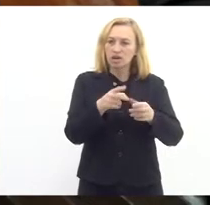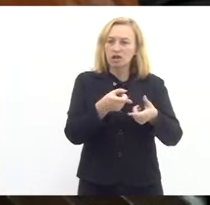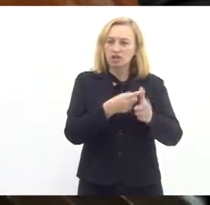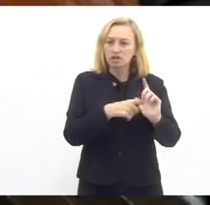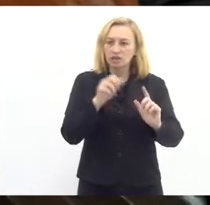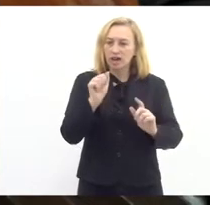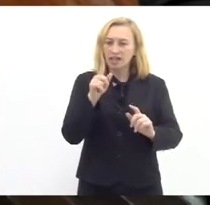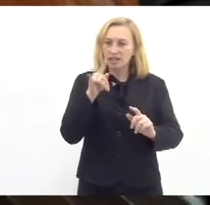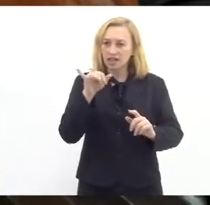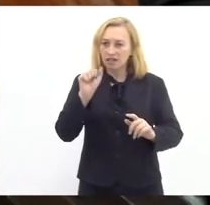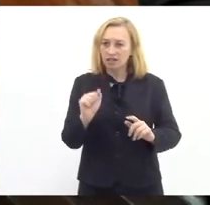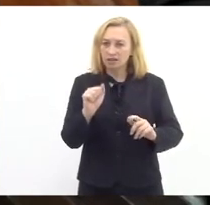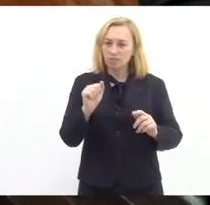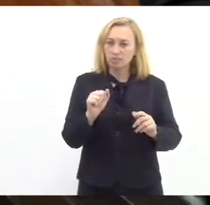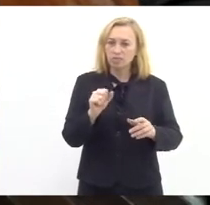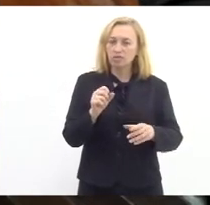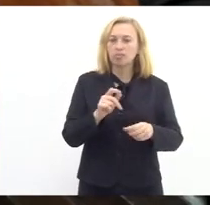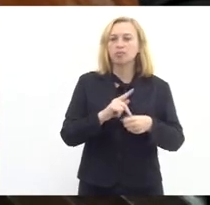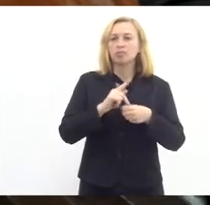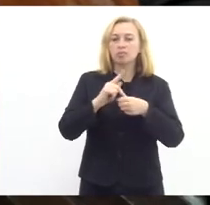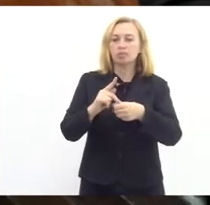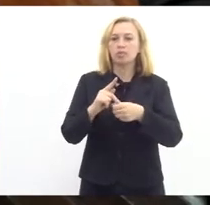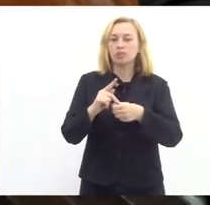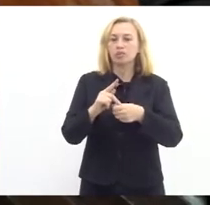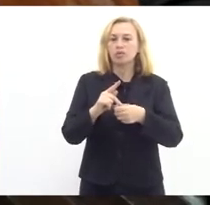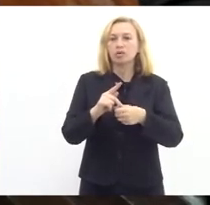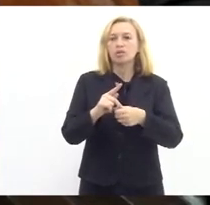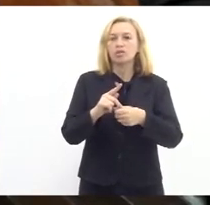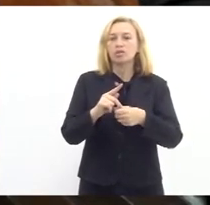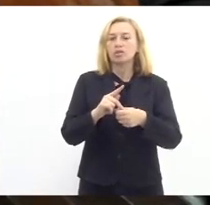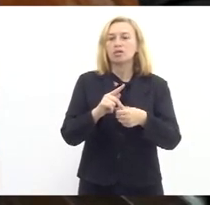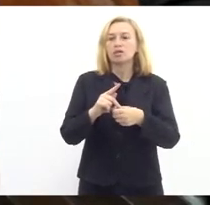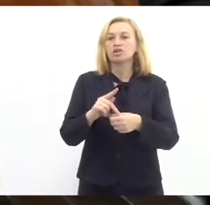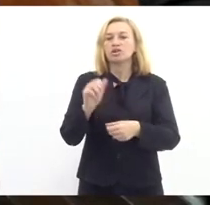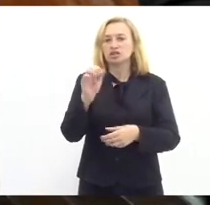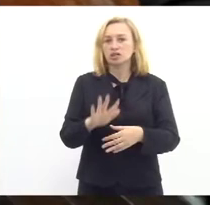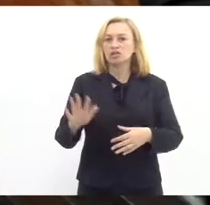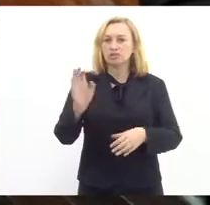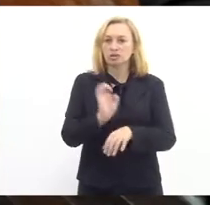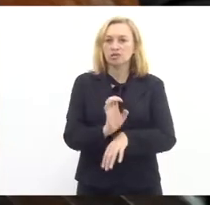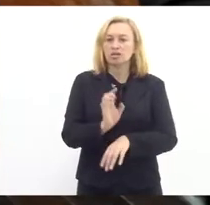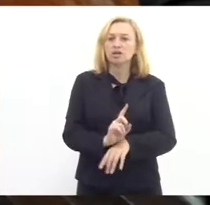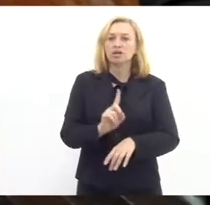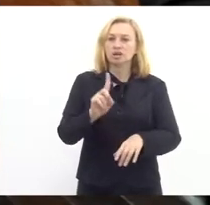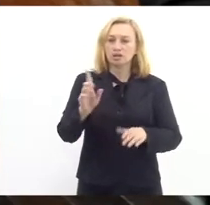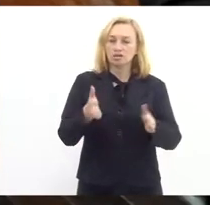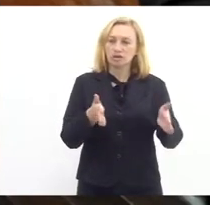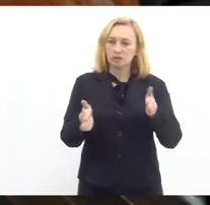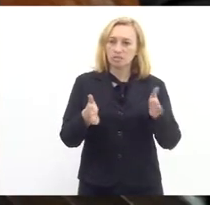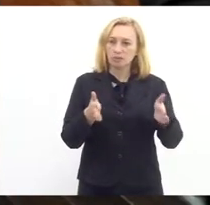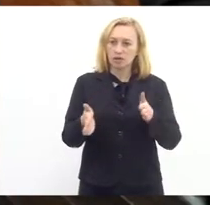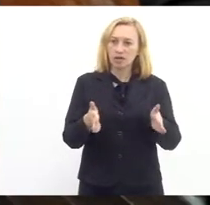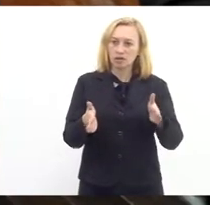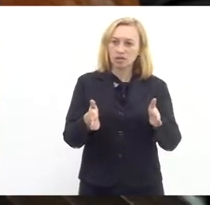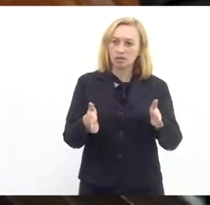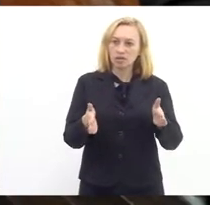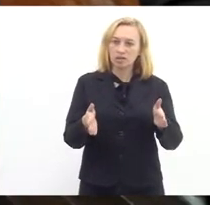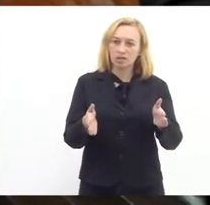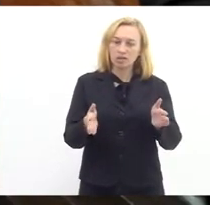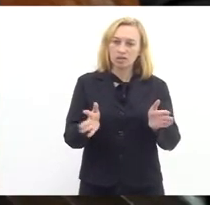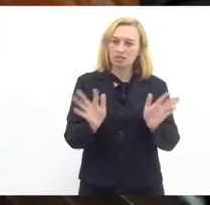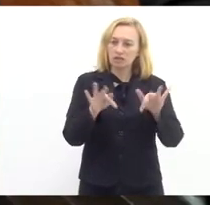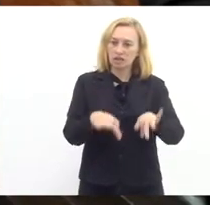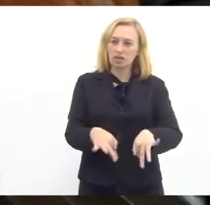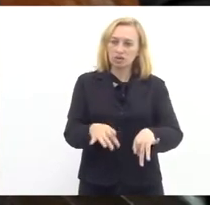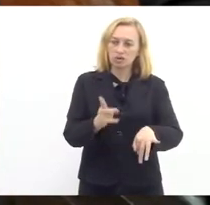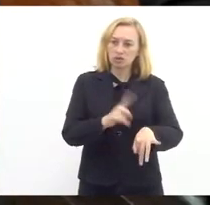temos com a Procuradoria-Geral do Estado. Então, a partir do momento que vence o prazo de pagamento das multas,